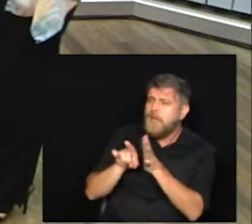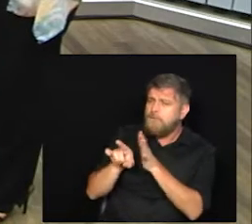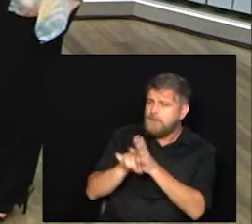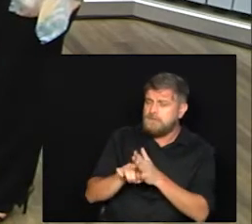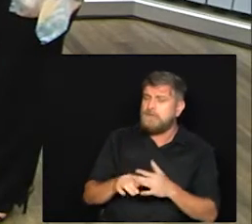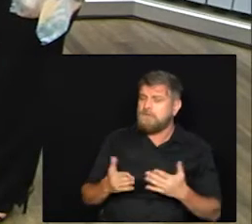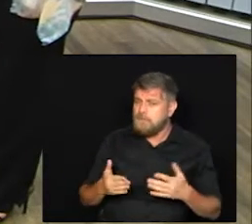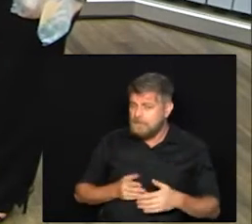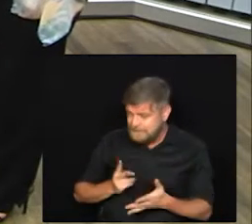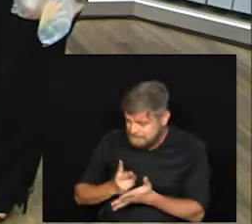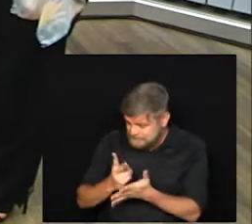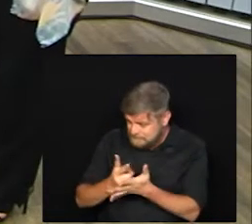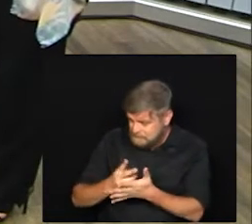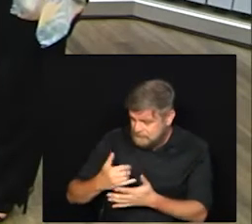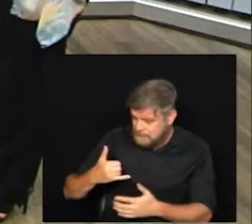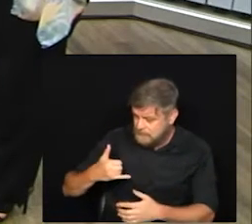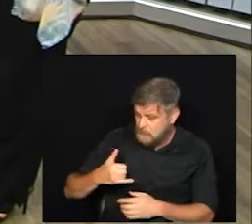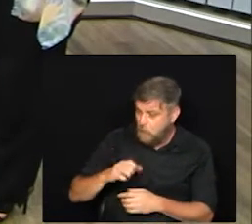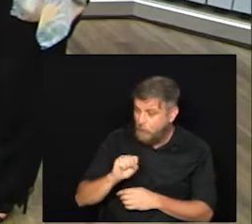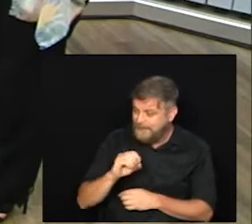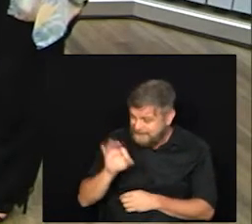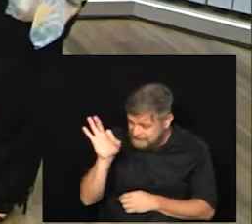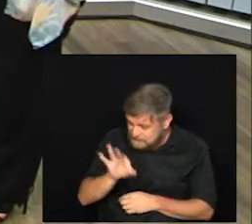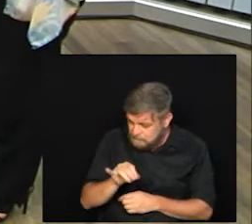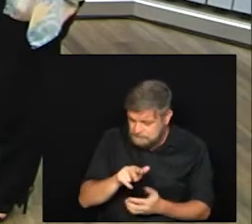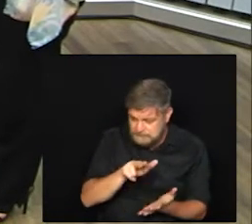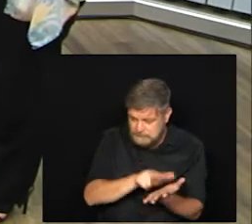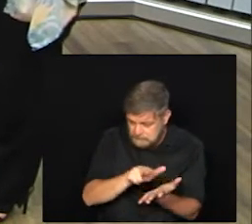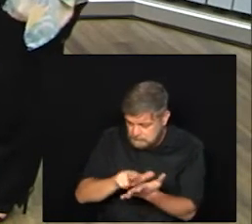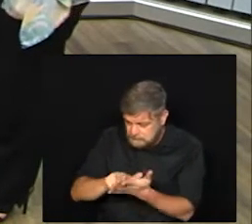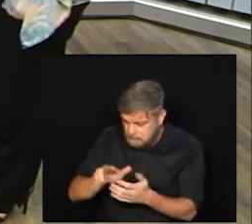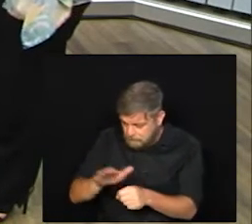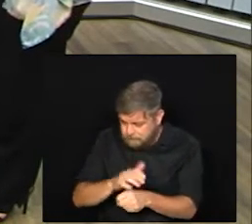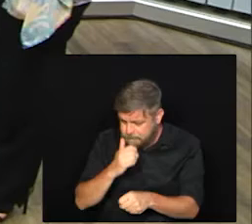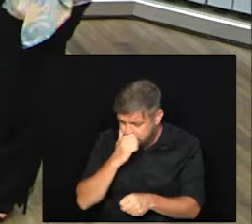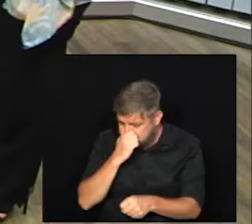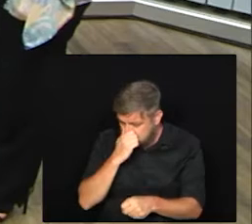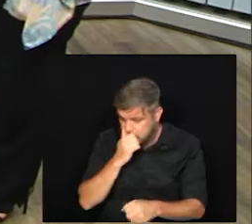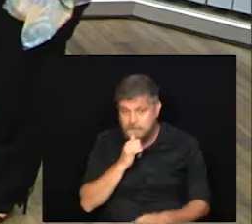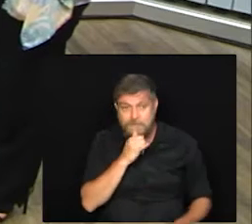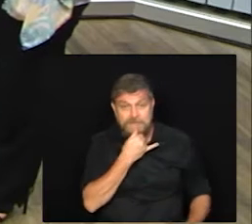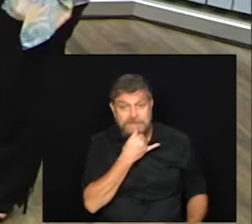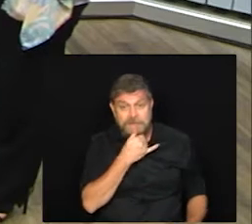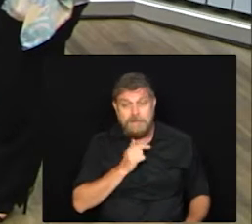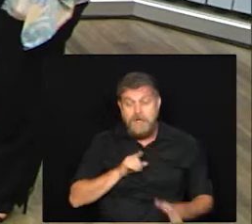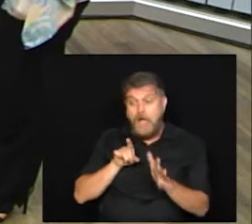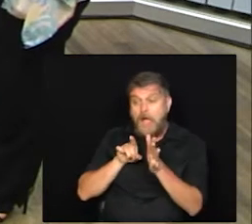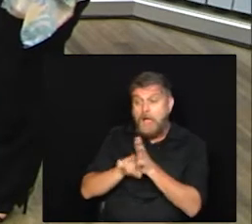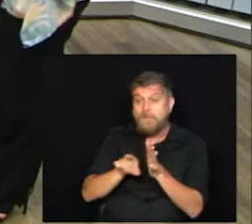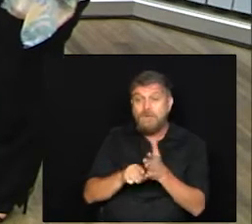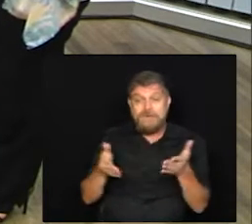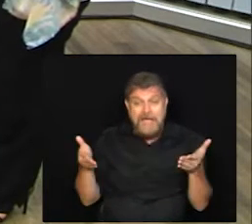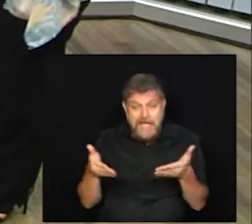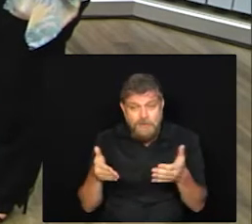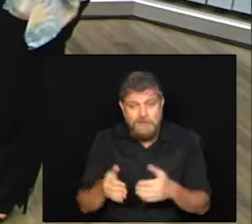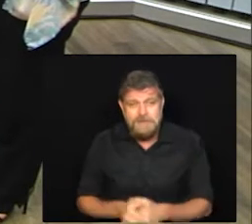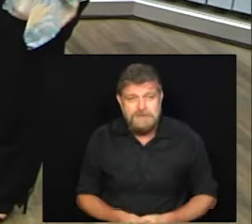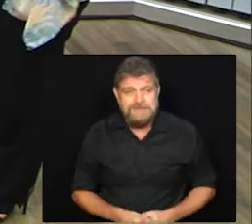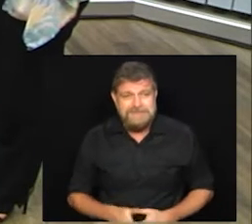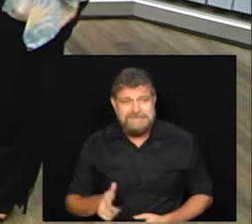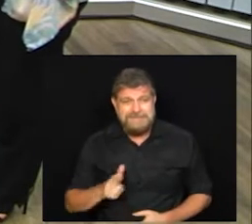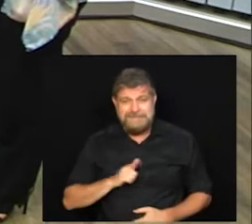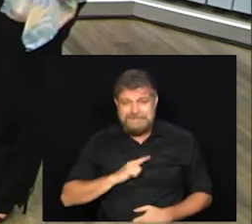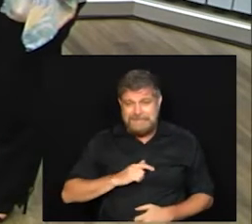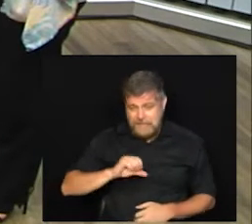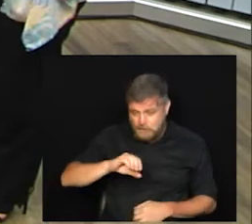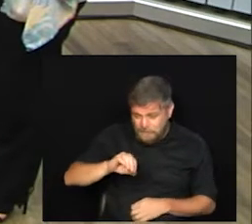você, continua acima de 80% a ocupação de leitos na cidade de Campinas? Infelizmente, a pergunta que eu faço agora é, está acima